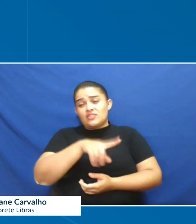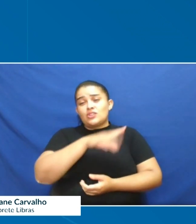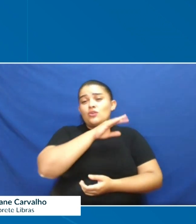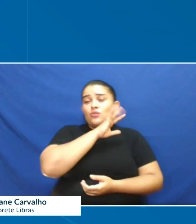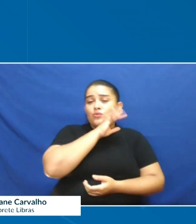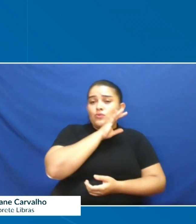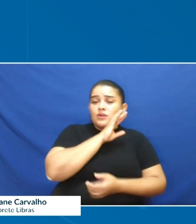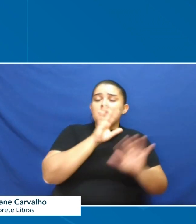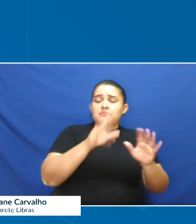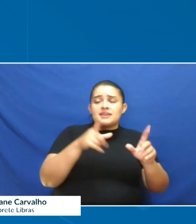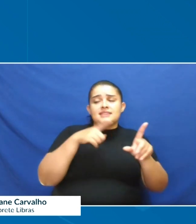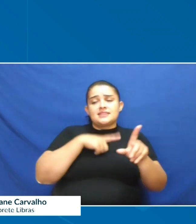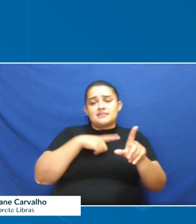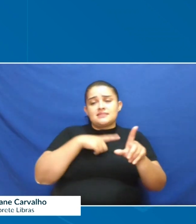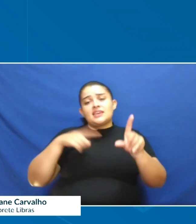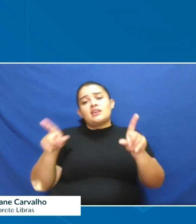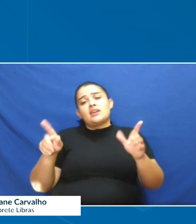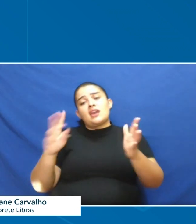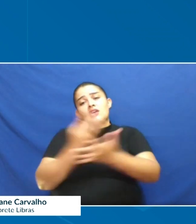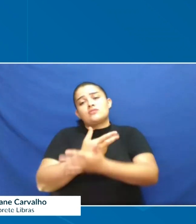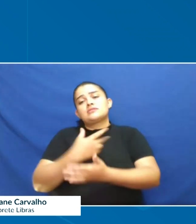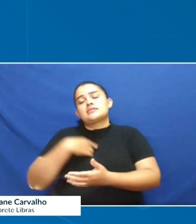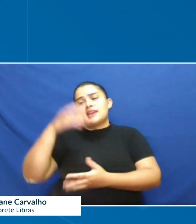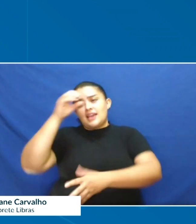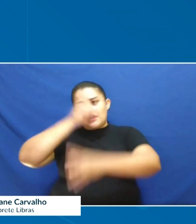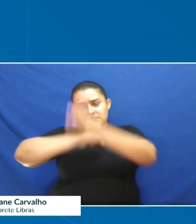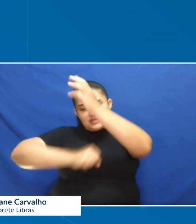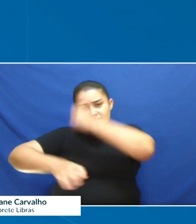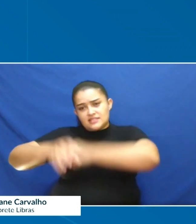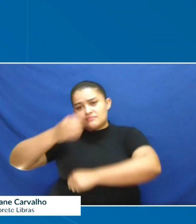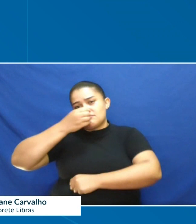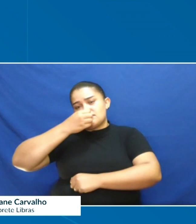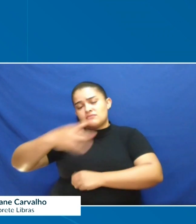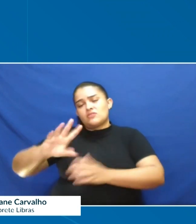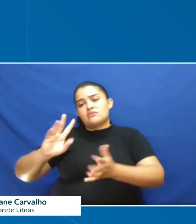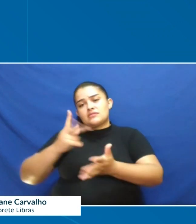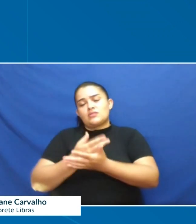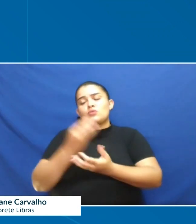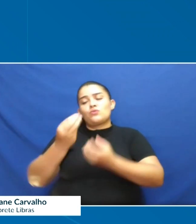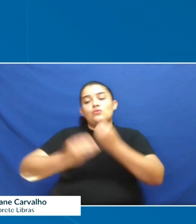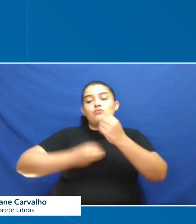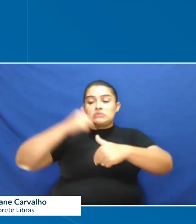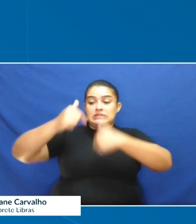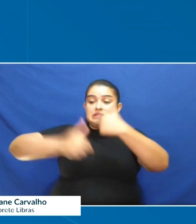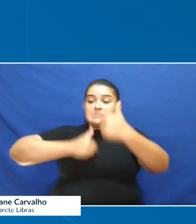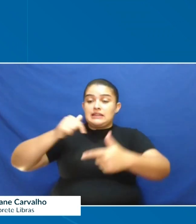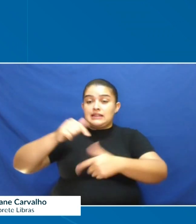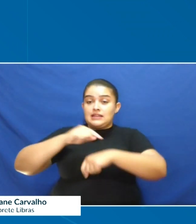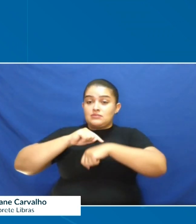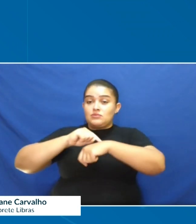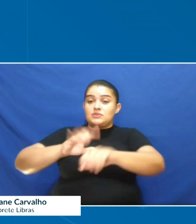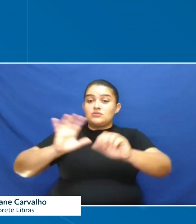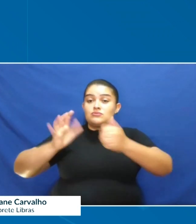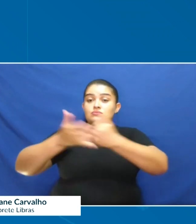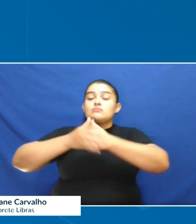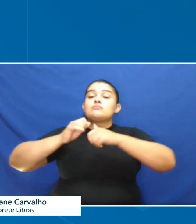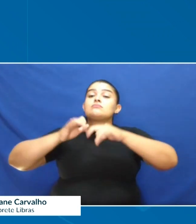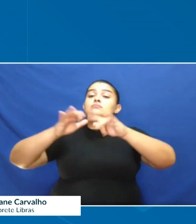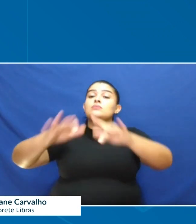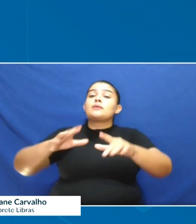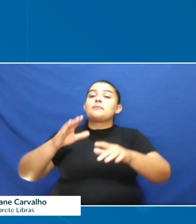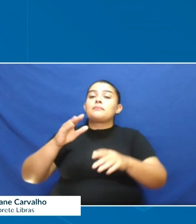coisa positiva que deu para aprender. É de aprendizagem, como atuar em pandemia, melhor palavra,